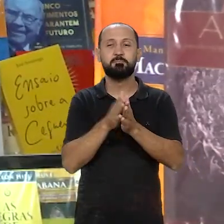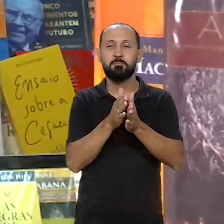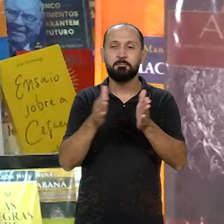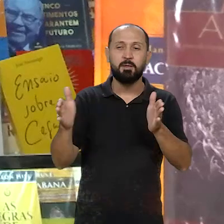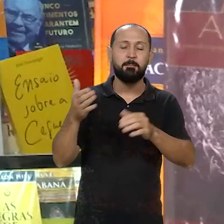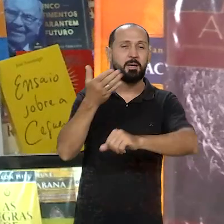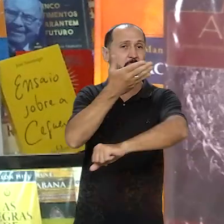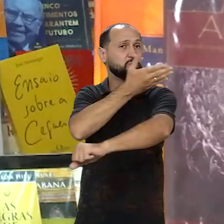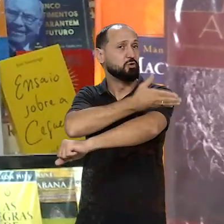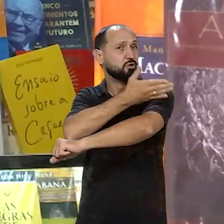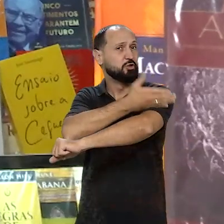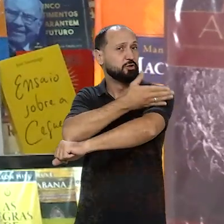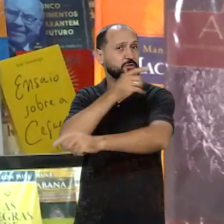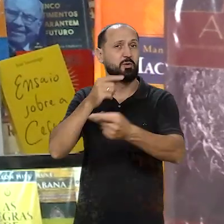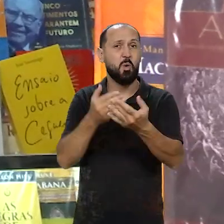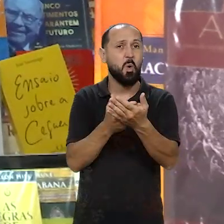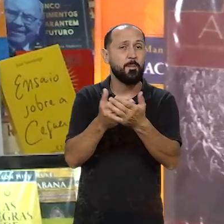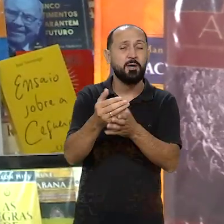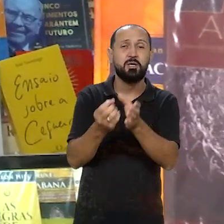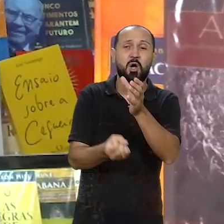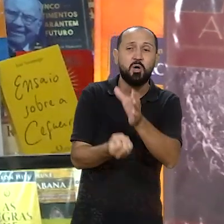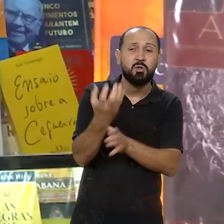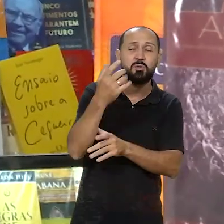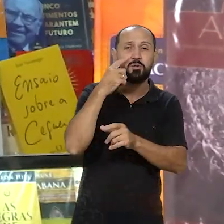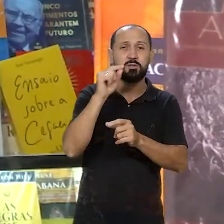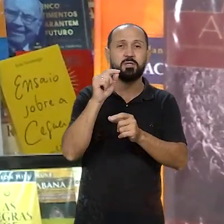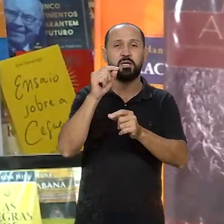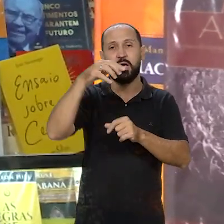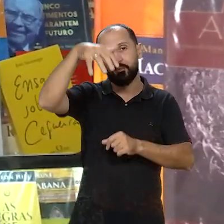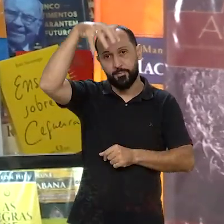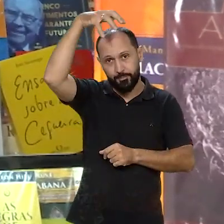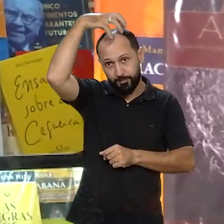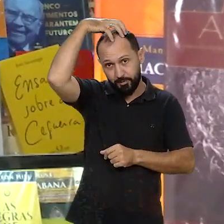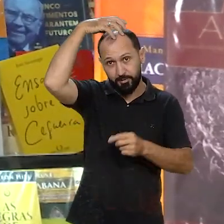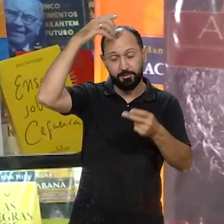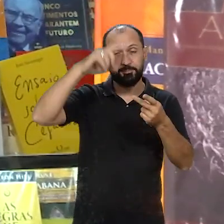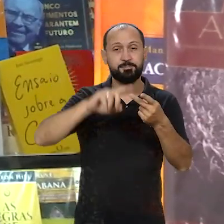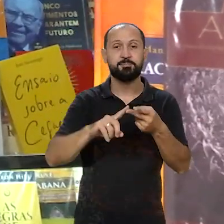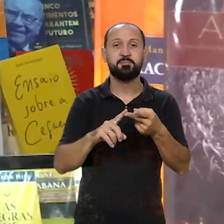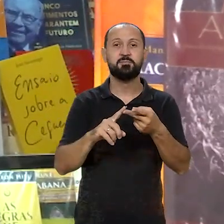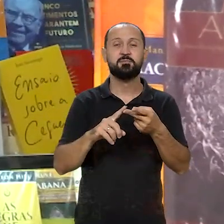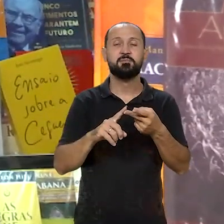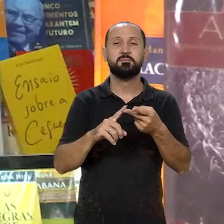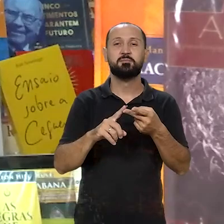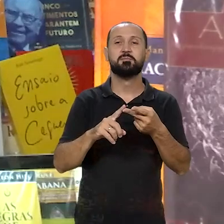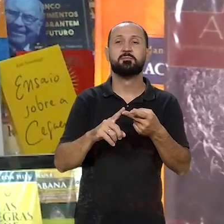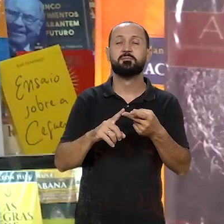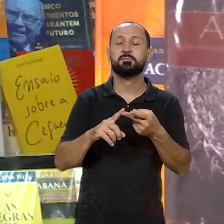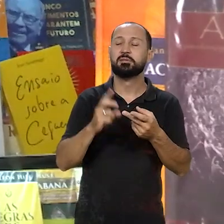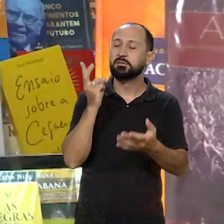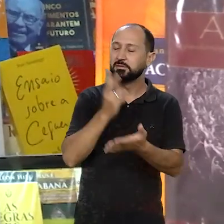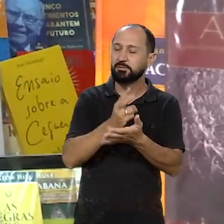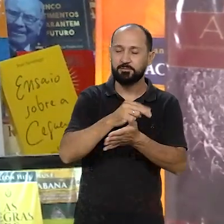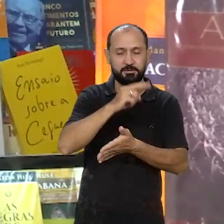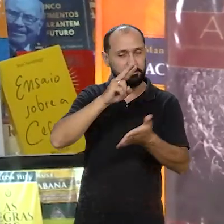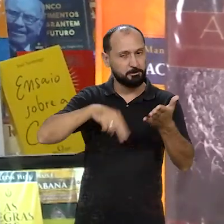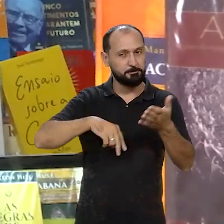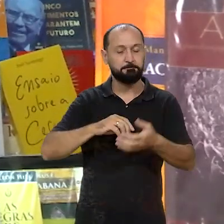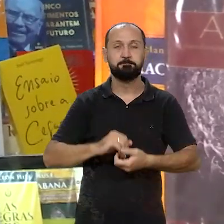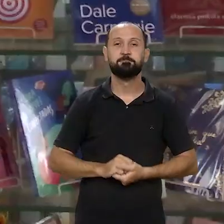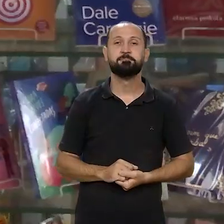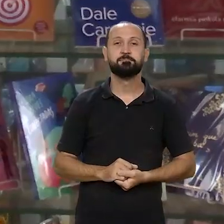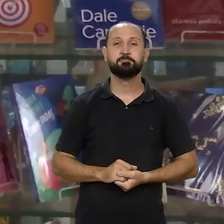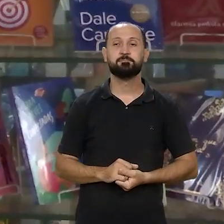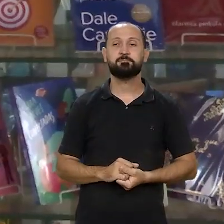interessa, né, pelo período medieval, quando começam a surgir as monarquias, né, ele vai continuar sendo